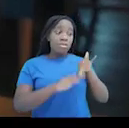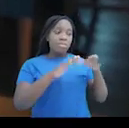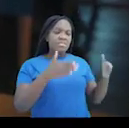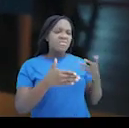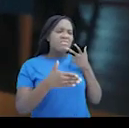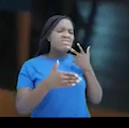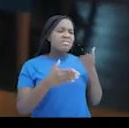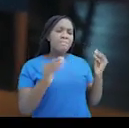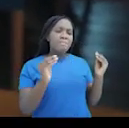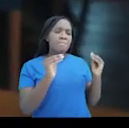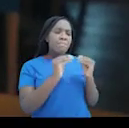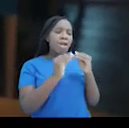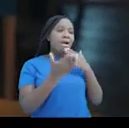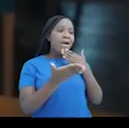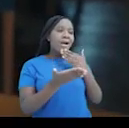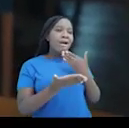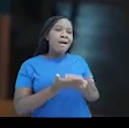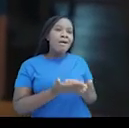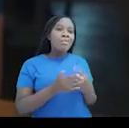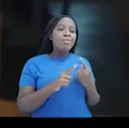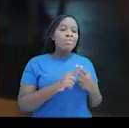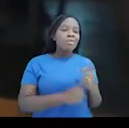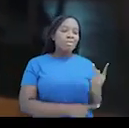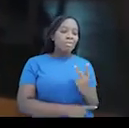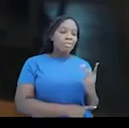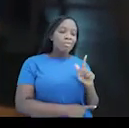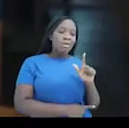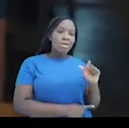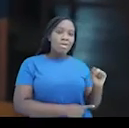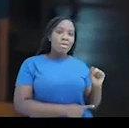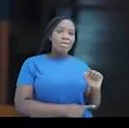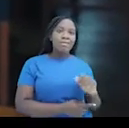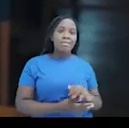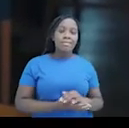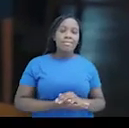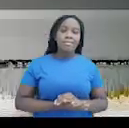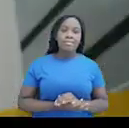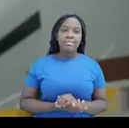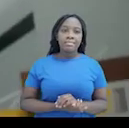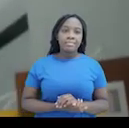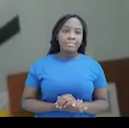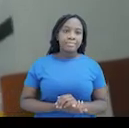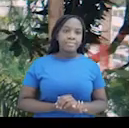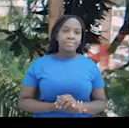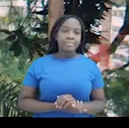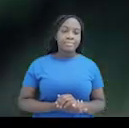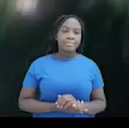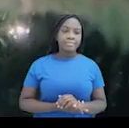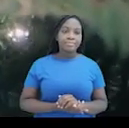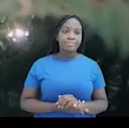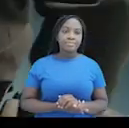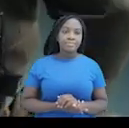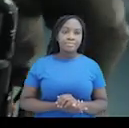Aquela mesa vai comentar que esse beijo é um absurdo. Só porque somos lésbicas.